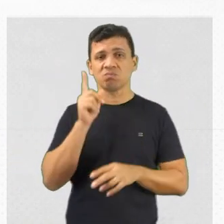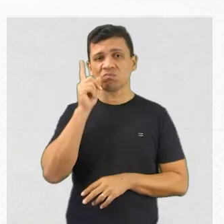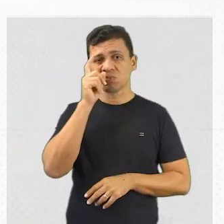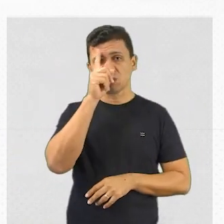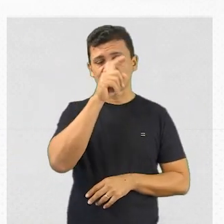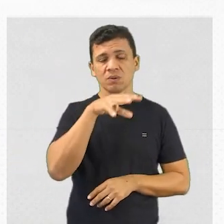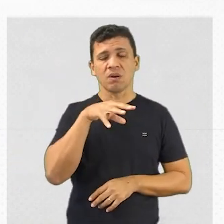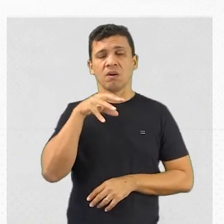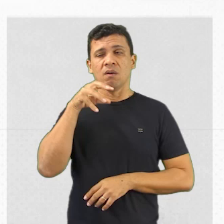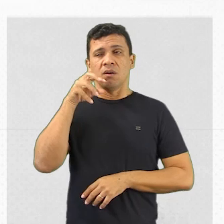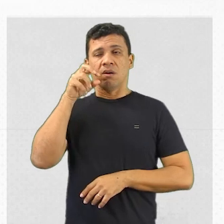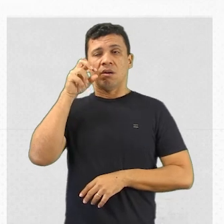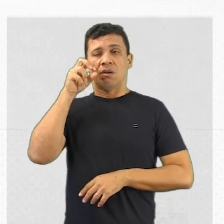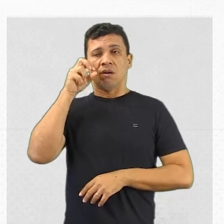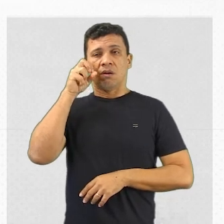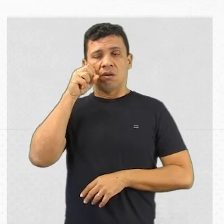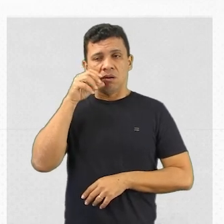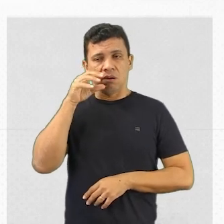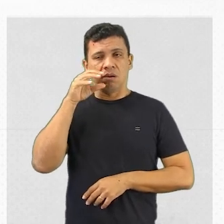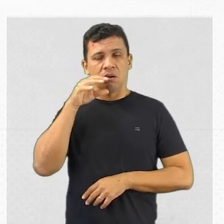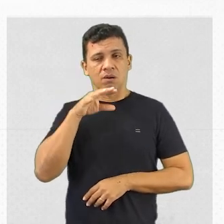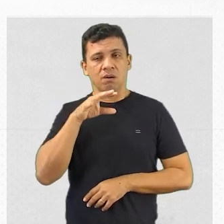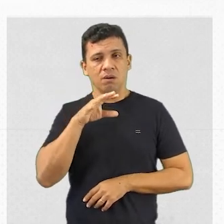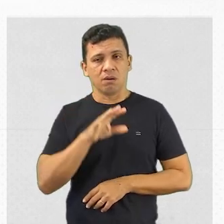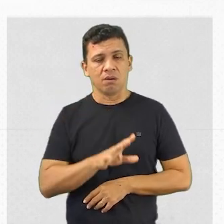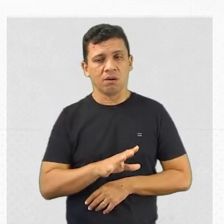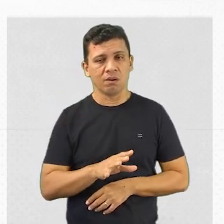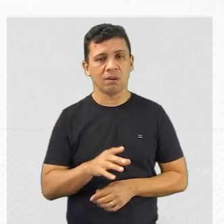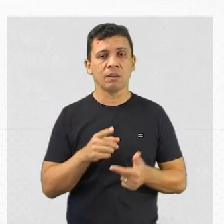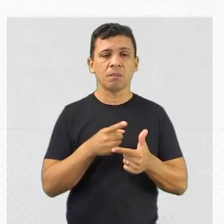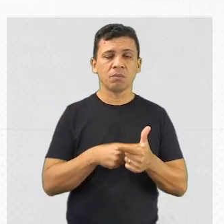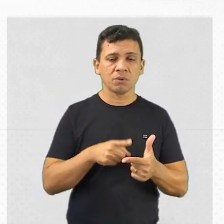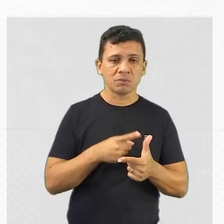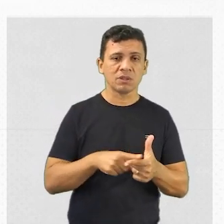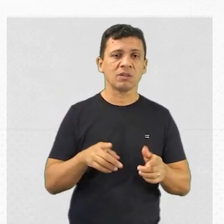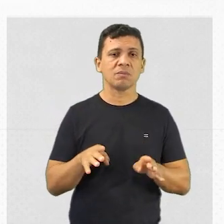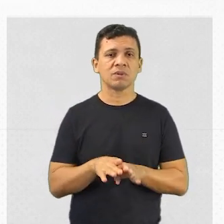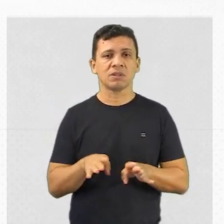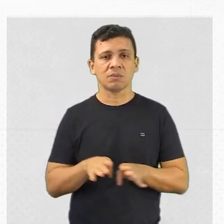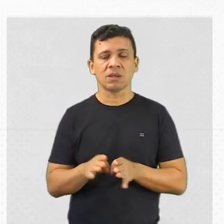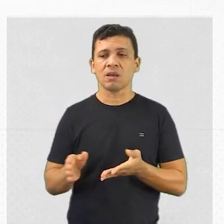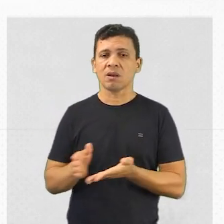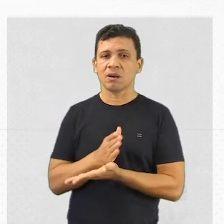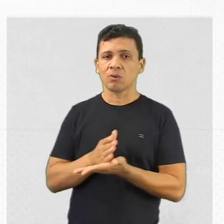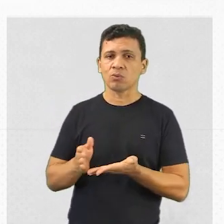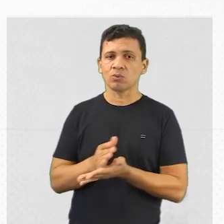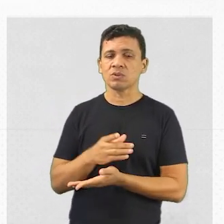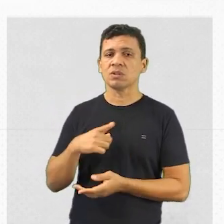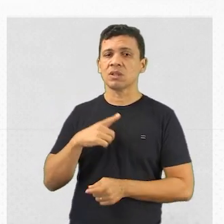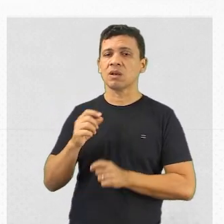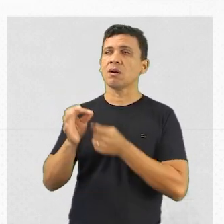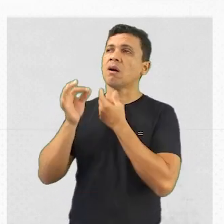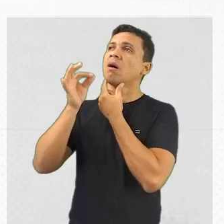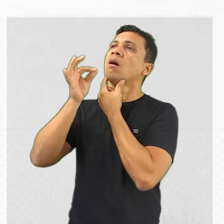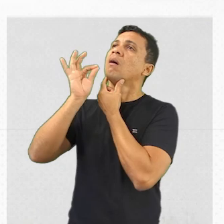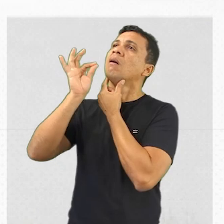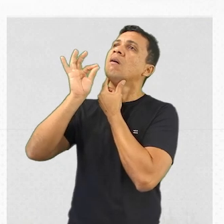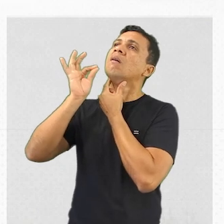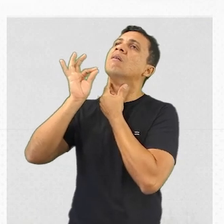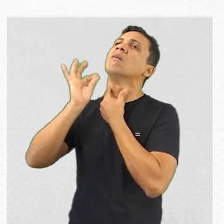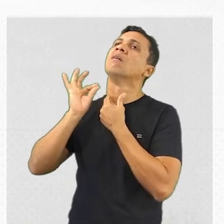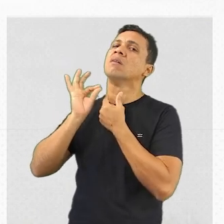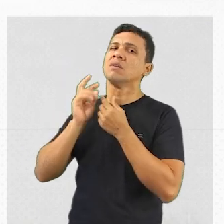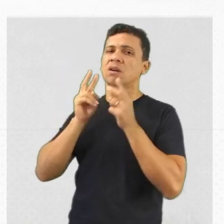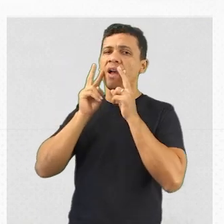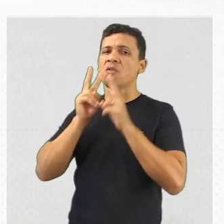de respirar, pessoas realmente com problemas respiratórios, tendo que ser entubadas, né? Toda aquela problemática que a gente